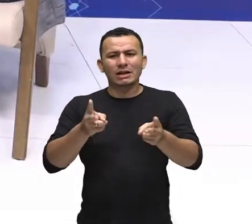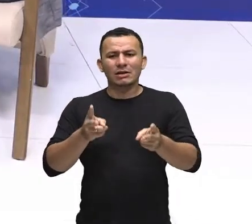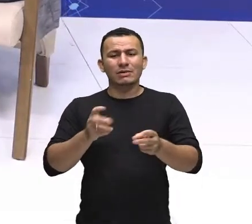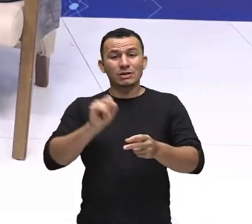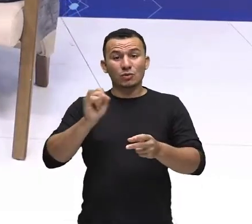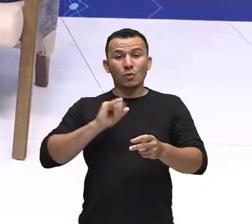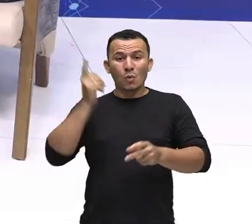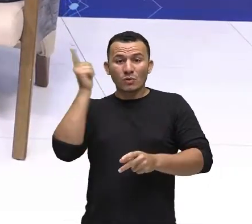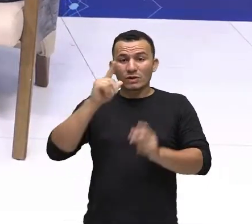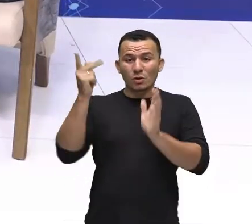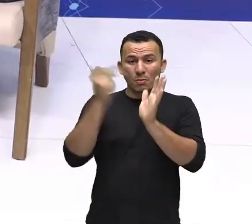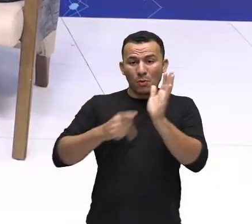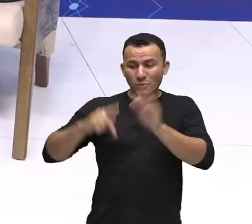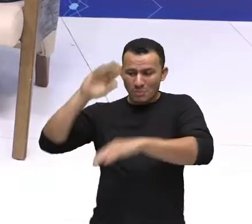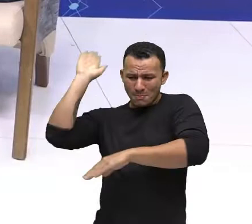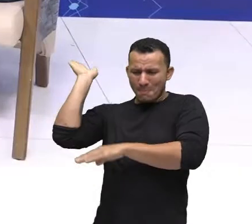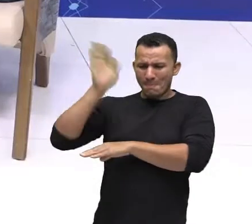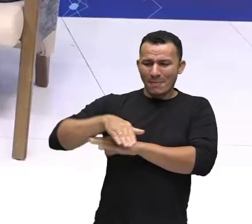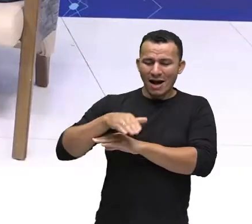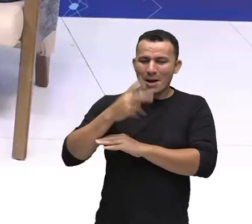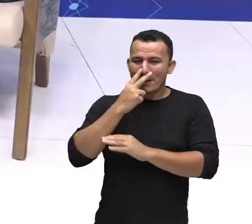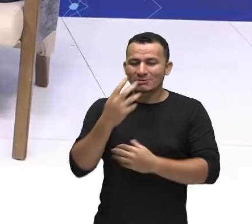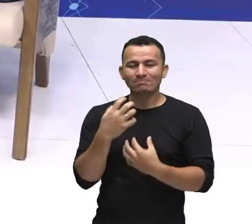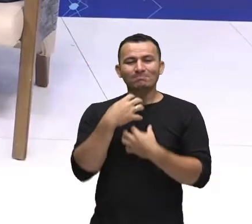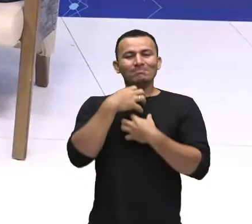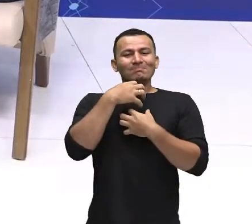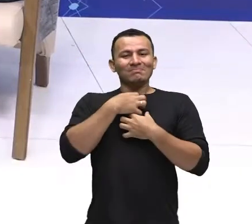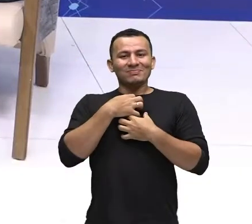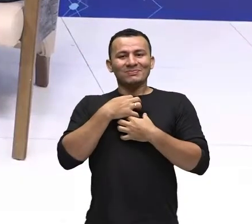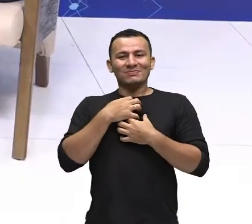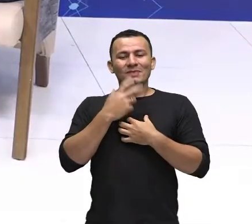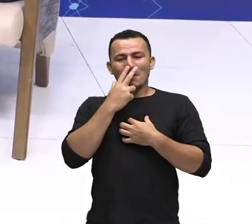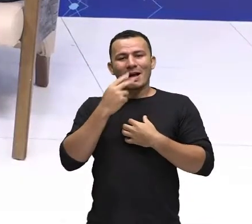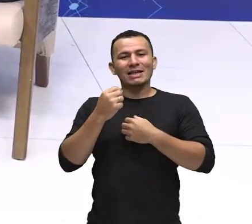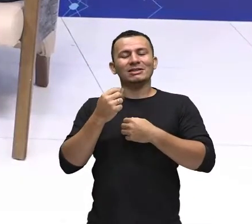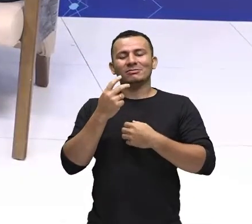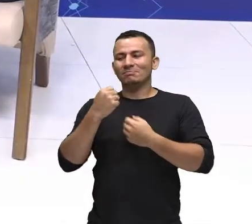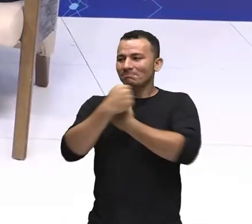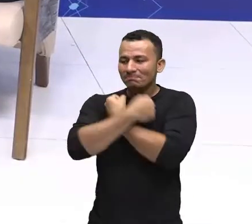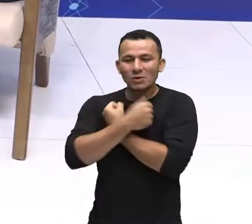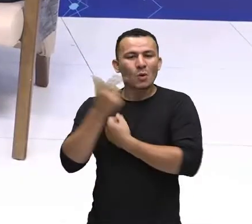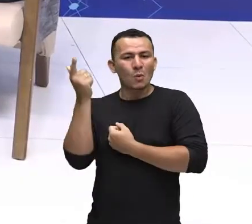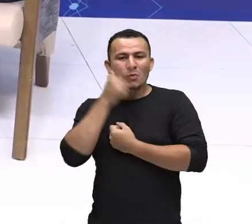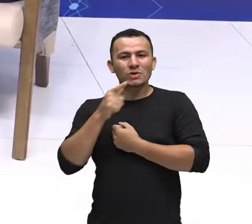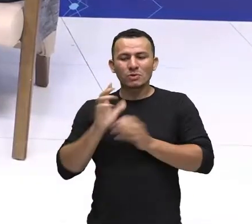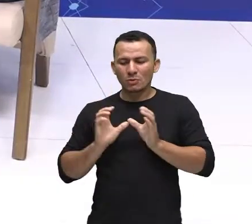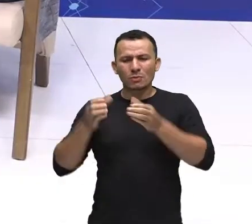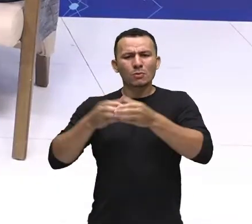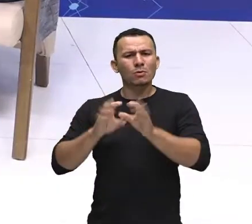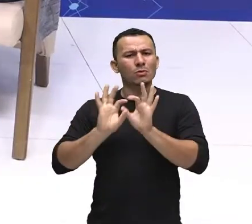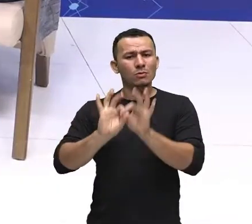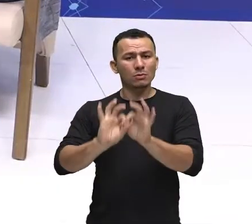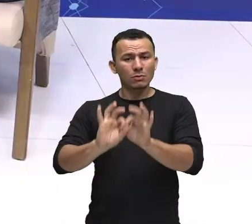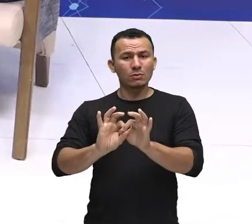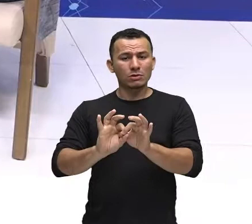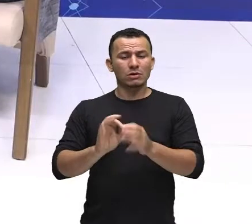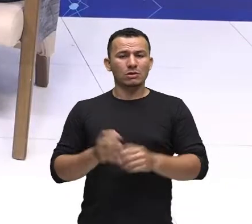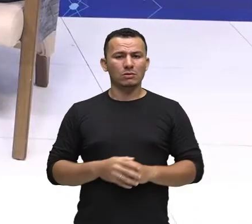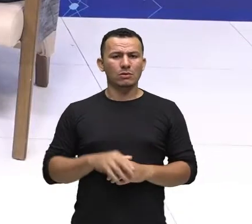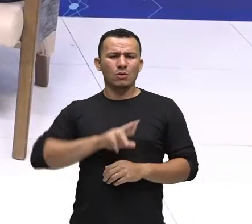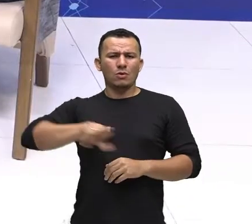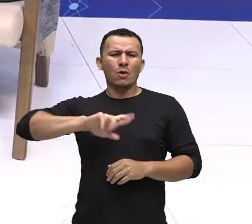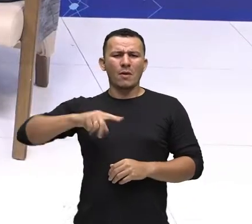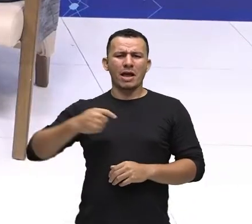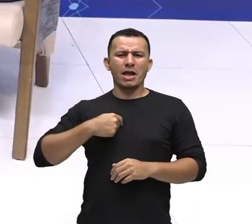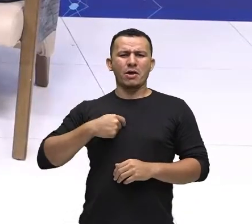ponto, parabéns, a gente conseguia concatenar esse sentimento, conseguia sentir como um time mesmo. Não precisava ser eu a fazer